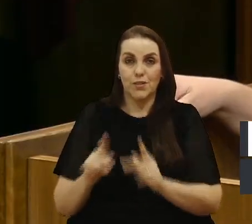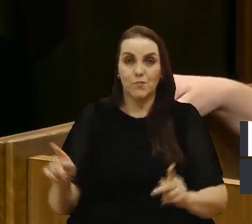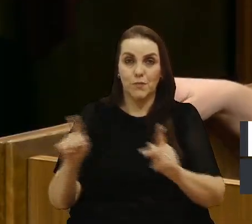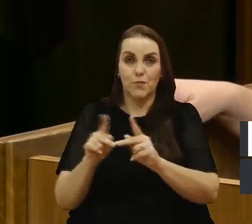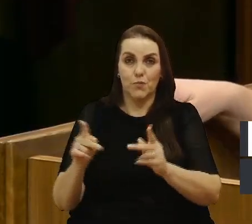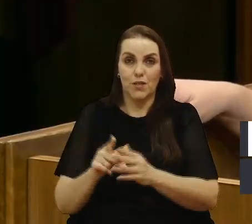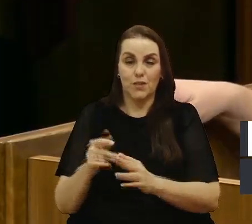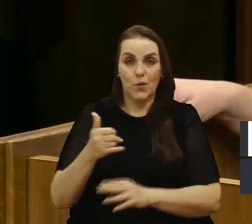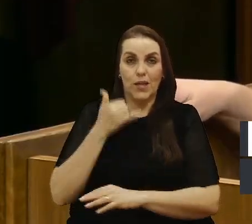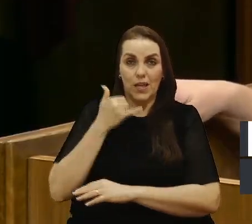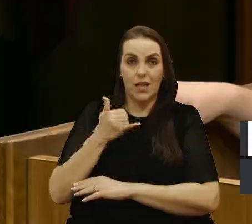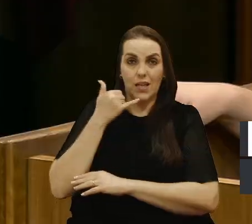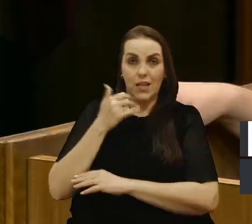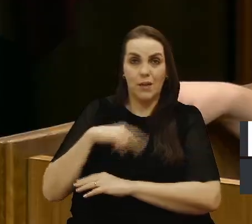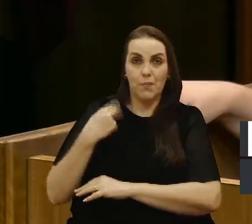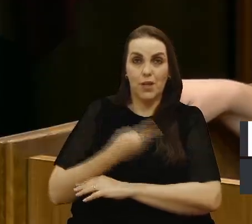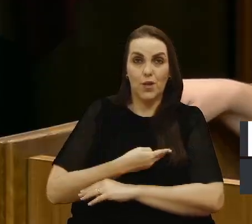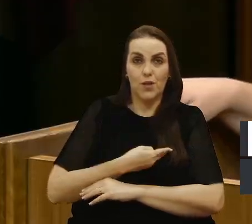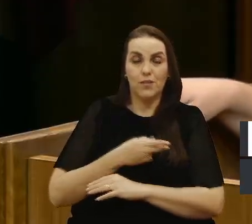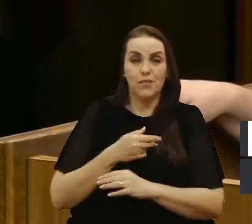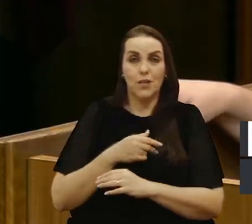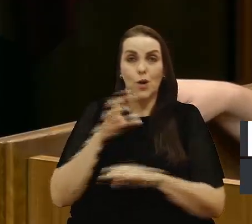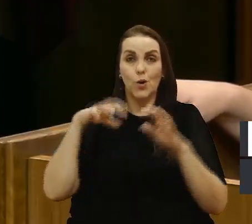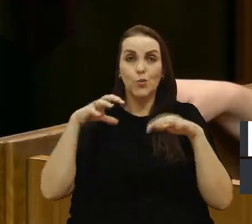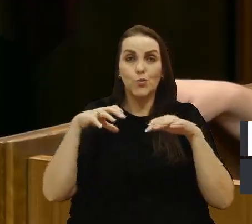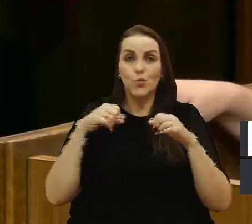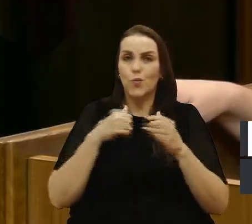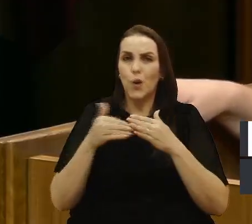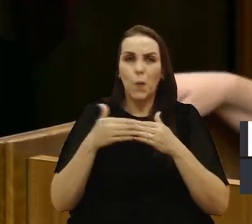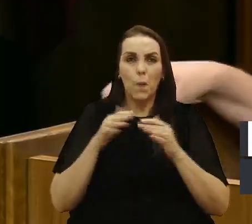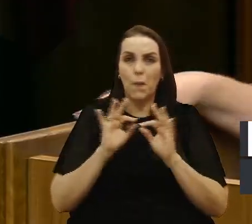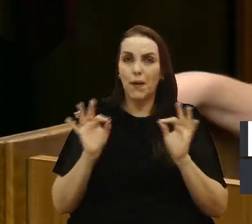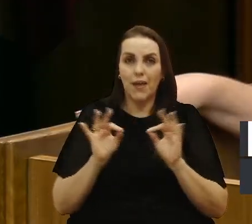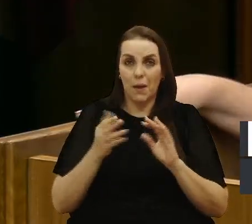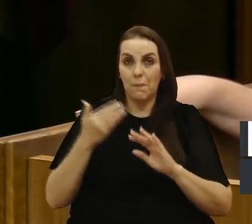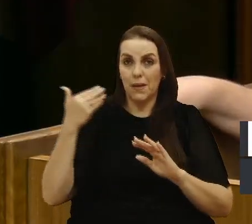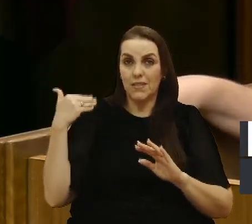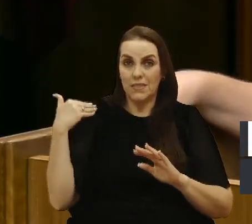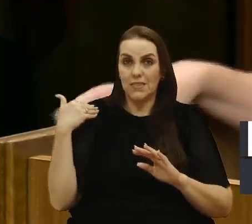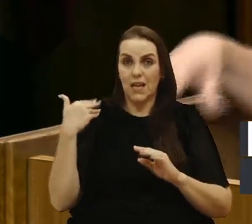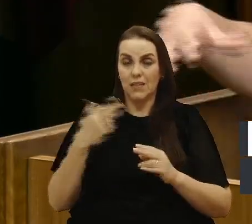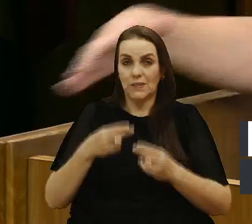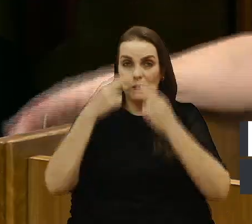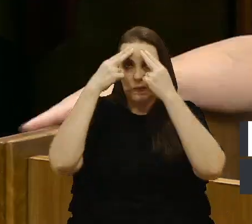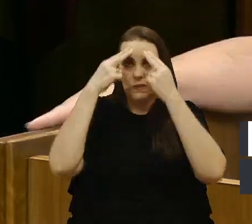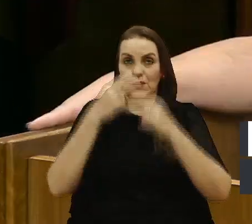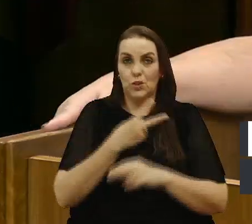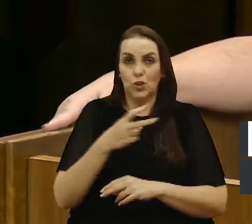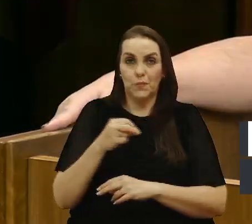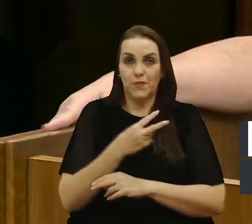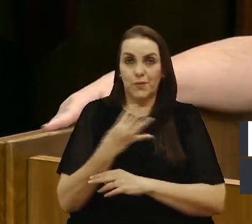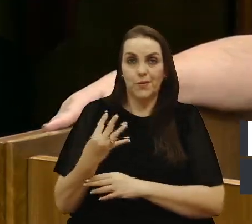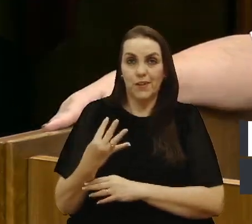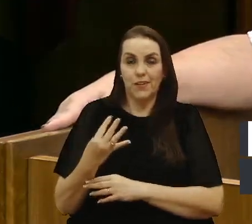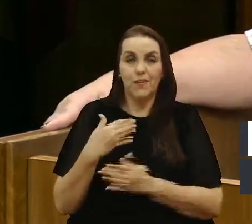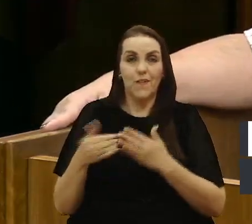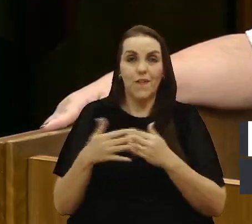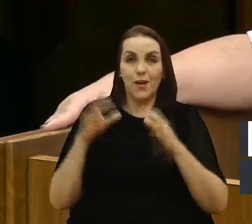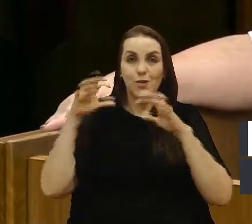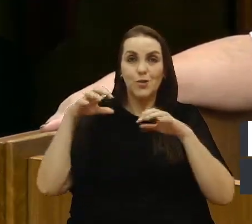ligam, E a qualquer chuva, depois do que passamos em 2024, qualquer chuva que antes nos